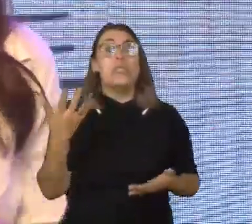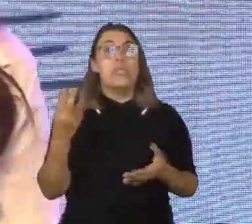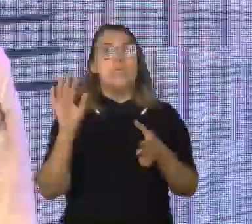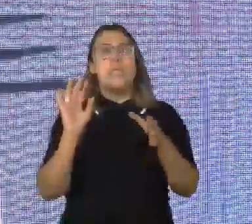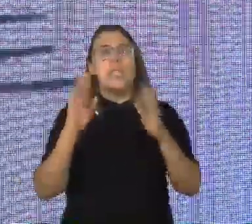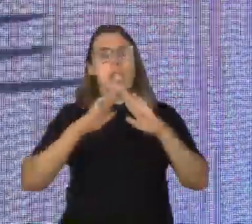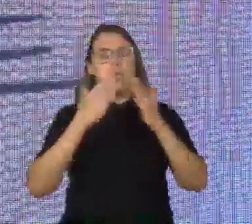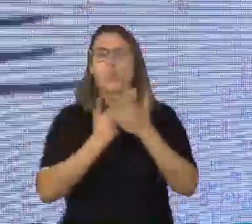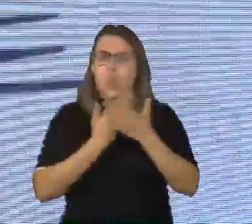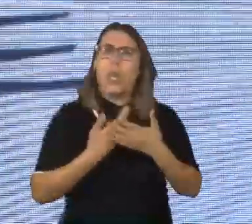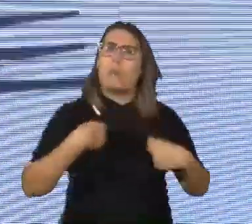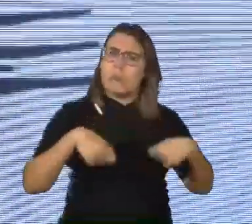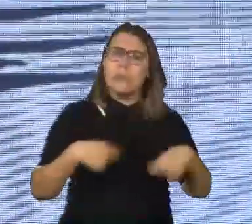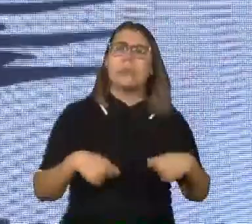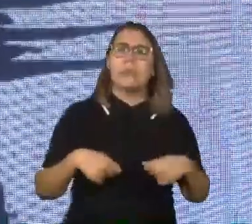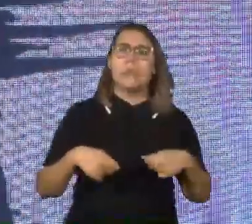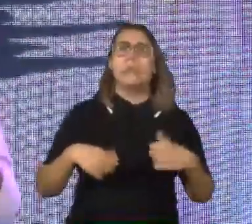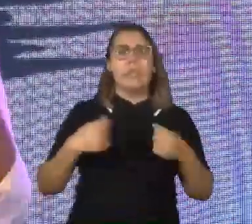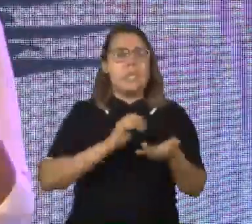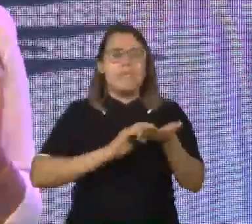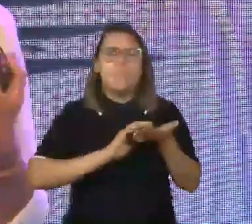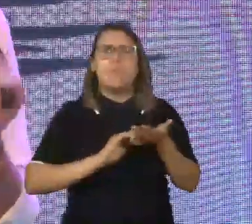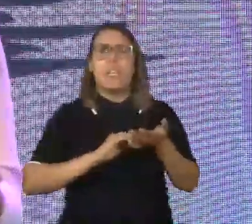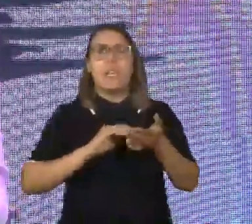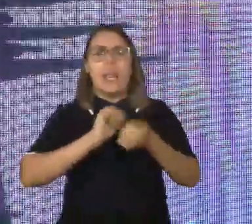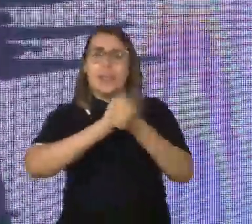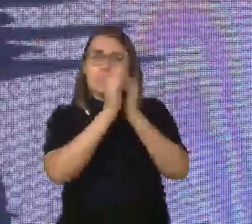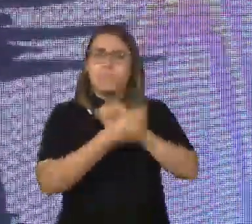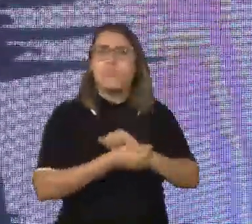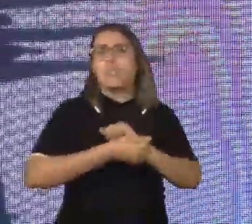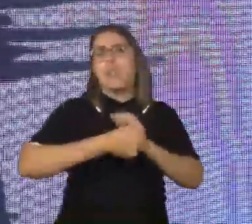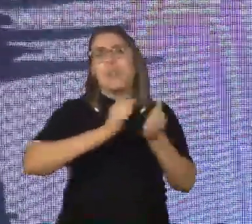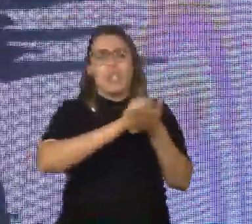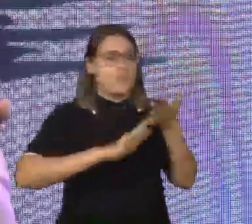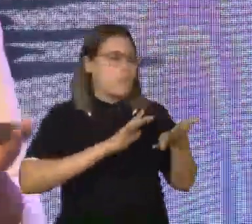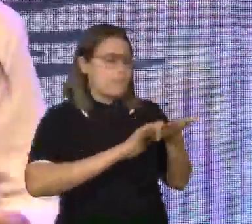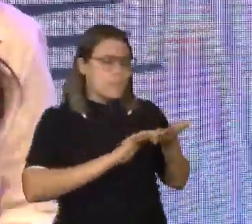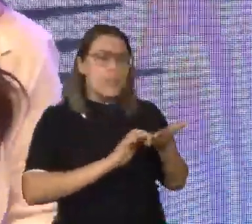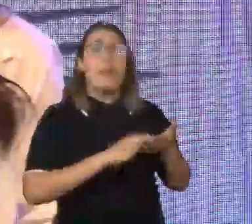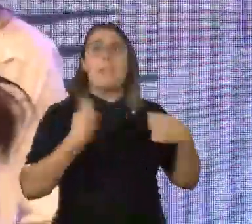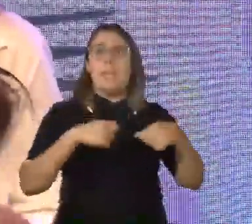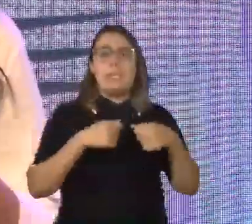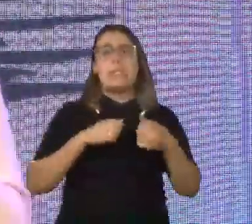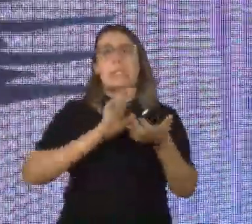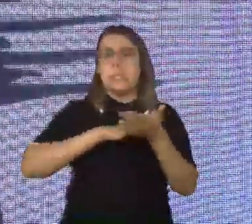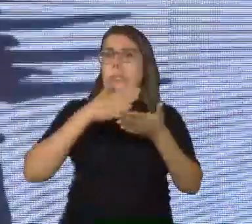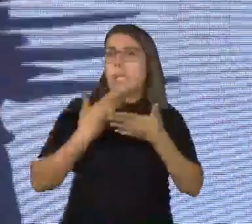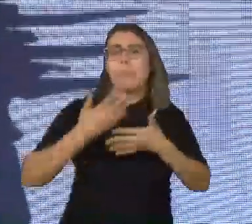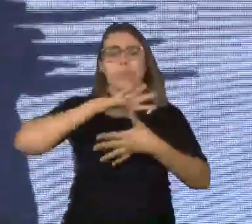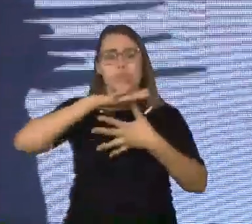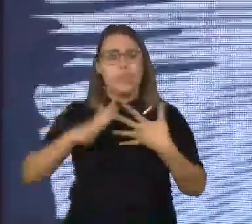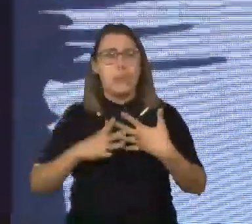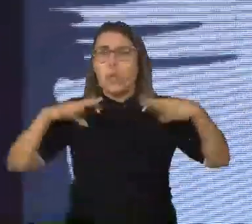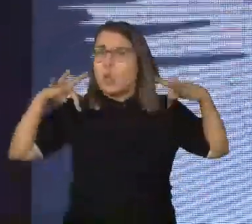O material precisa ser oferecido em braille, precisa ter legenda, precisa ter intérpretes de Libra. Toda